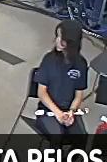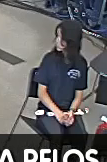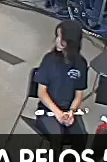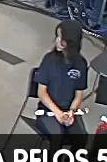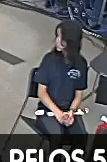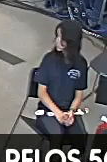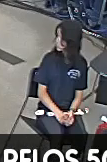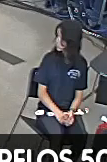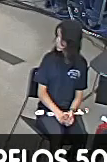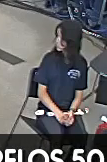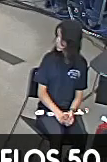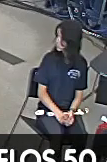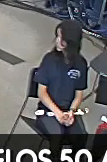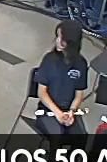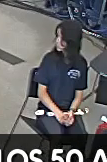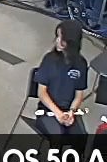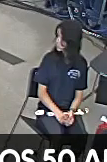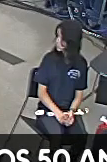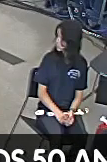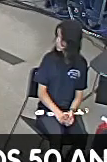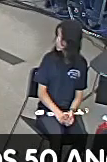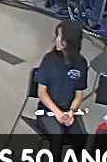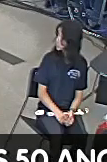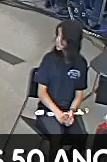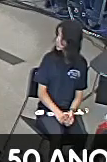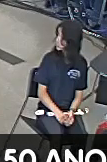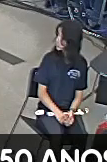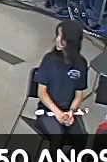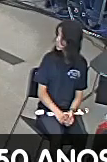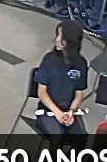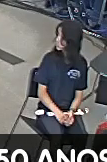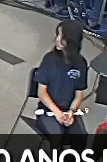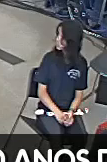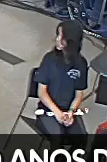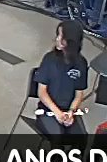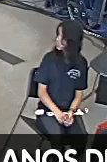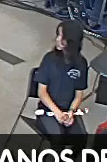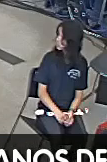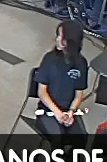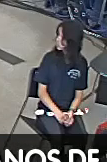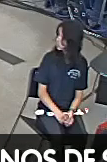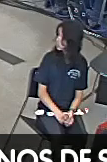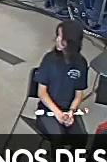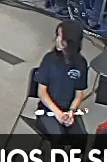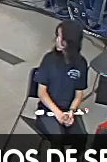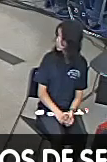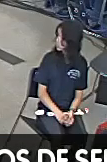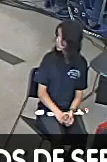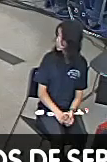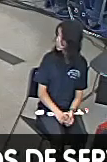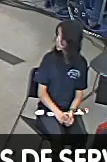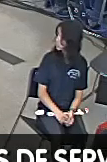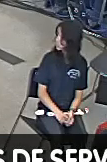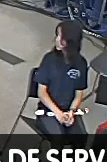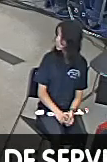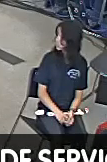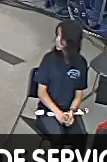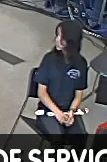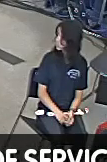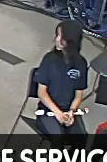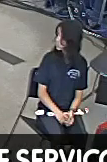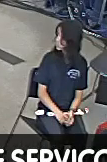qualitativas ao assumir aqui, de modo existencial, uma nova forma de